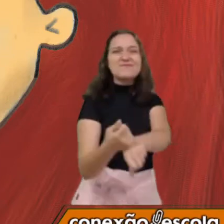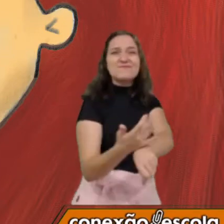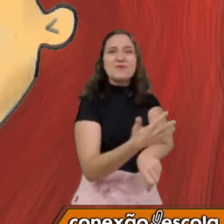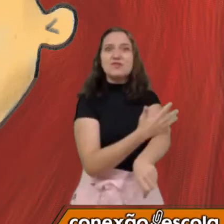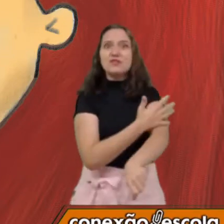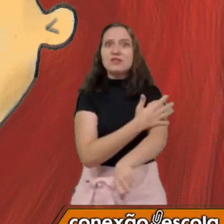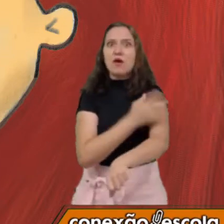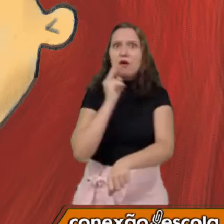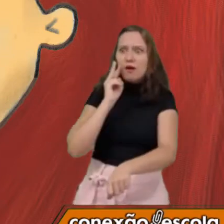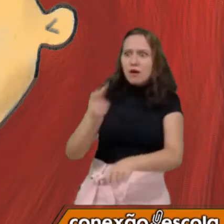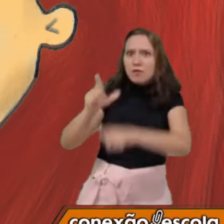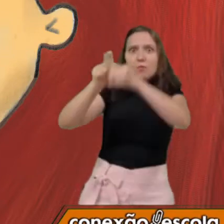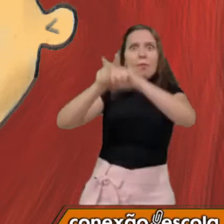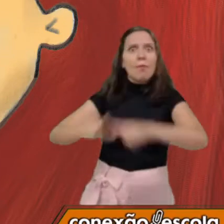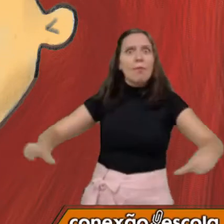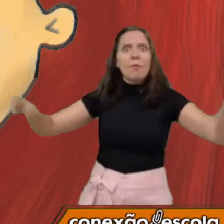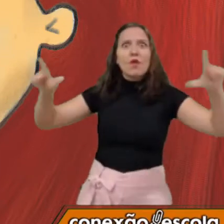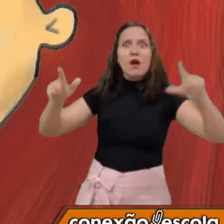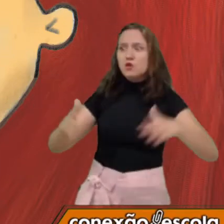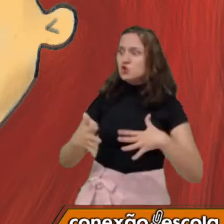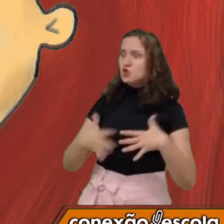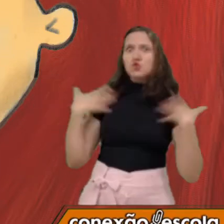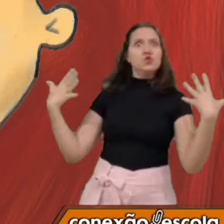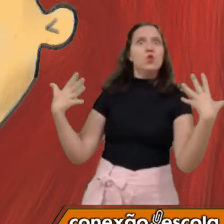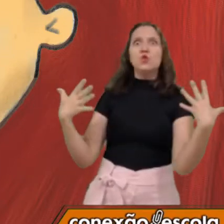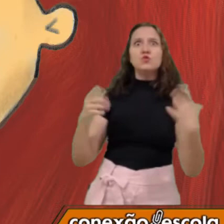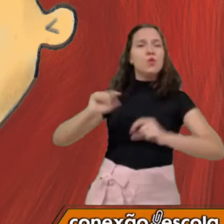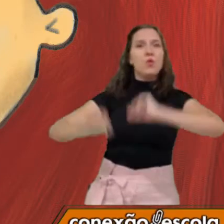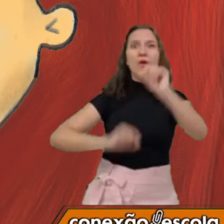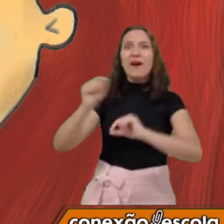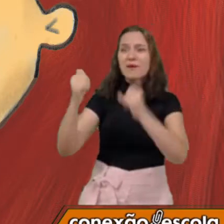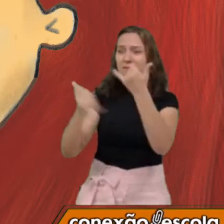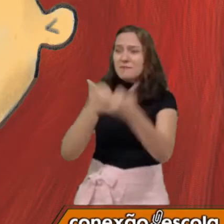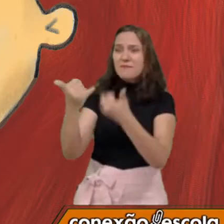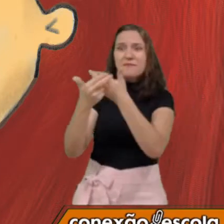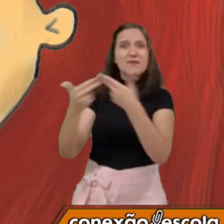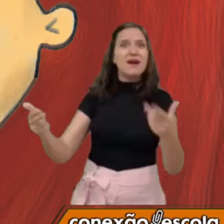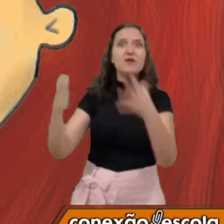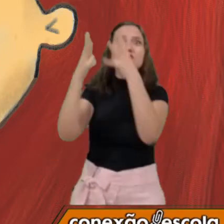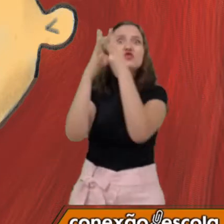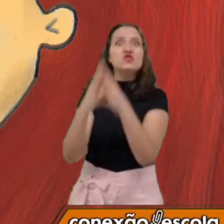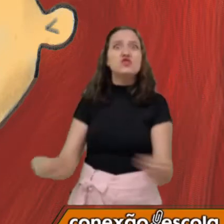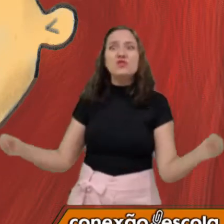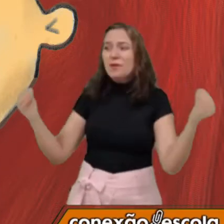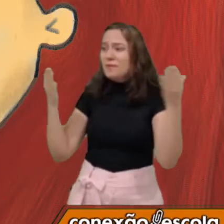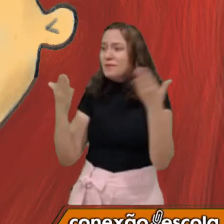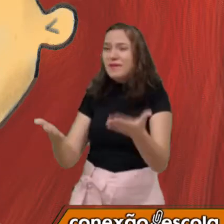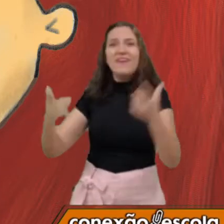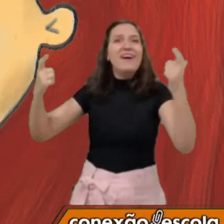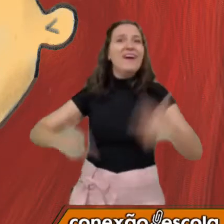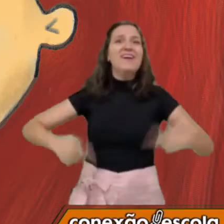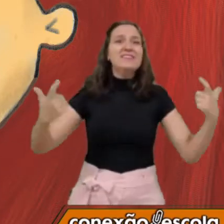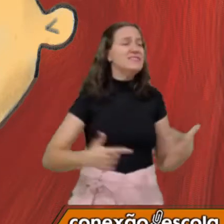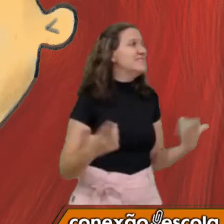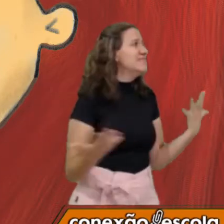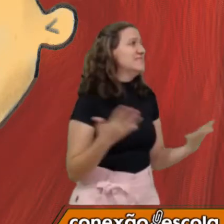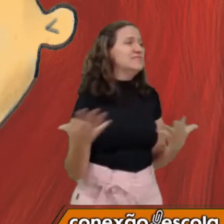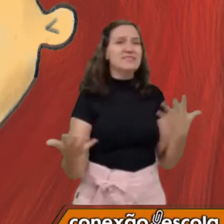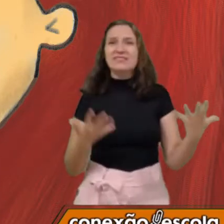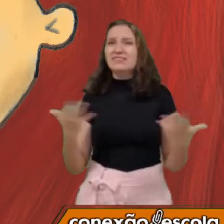um baita susto quando olhou para o chão seus brinquedos São queridos estavam desde a